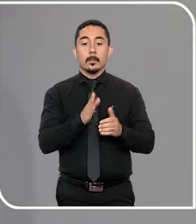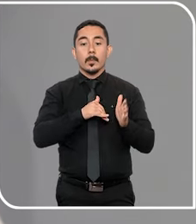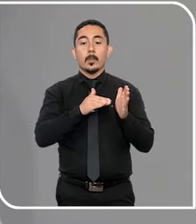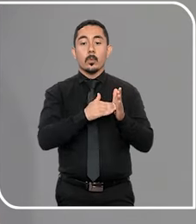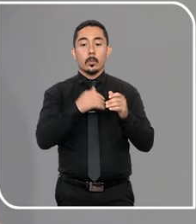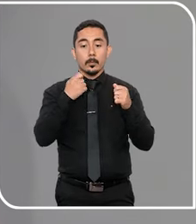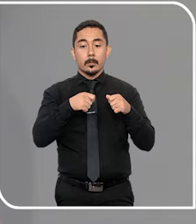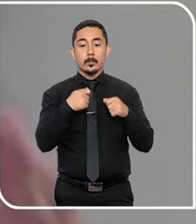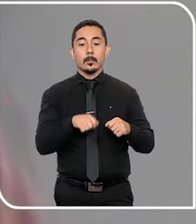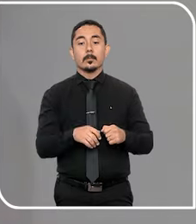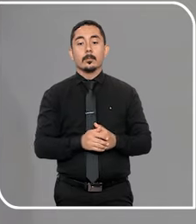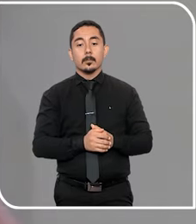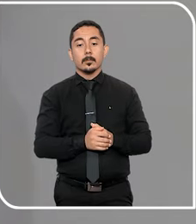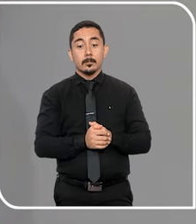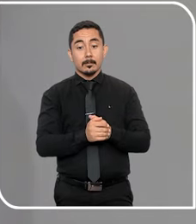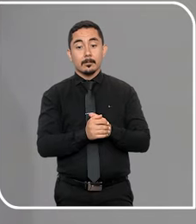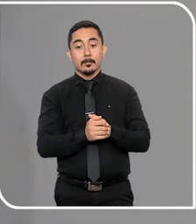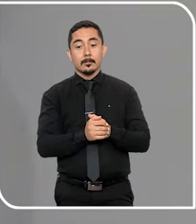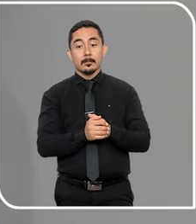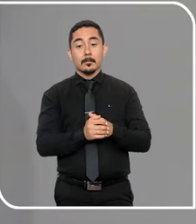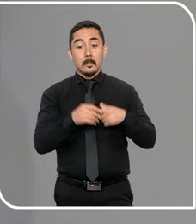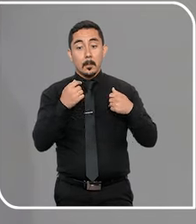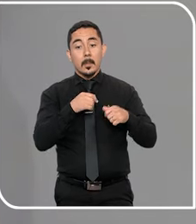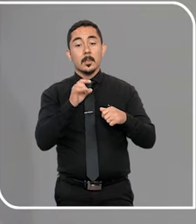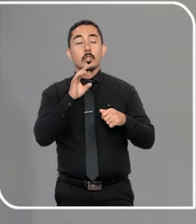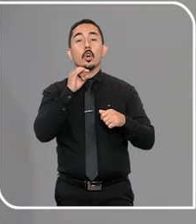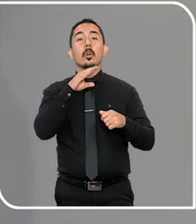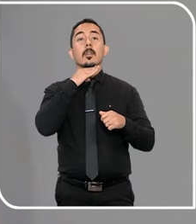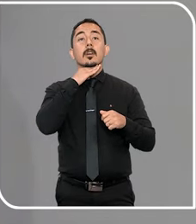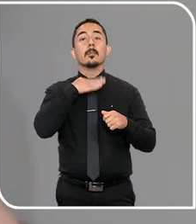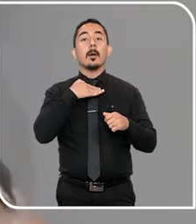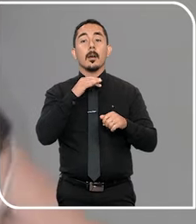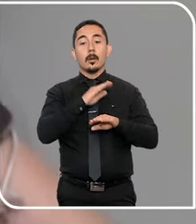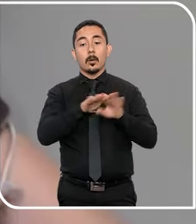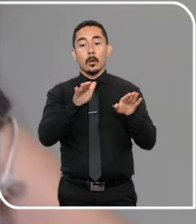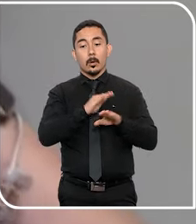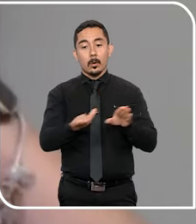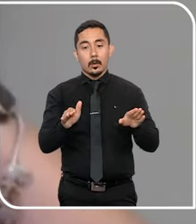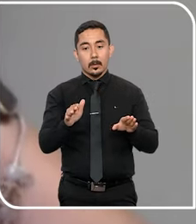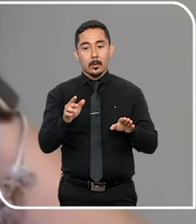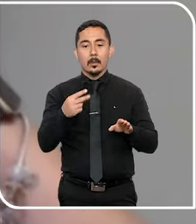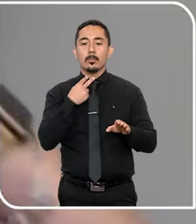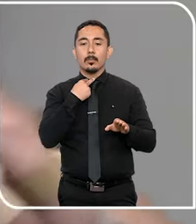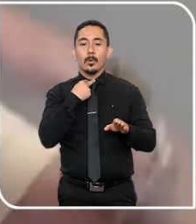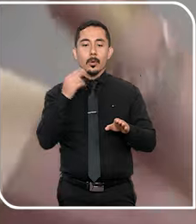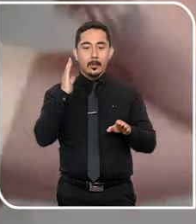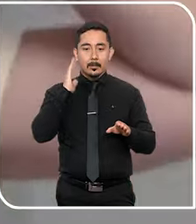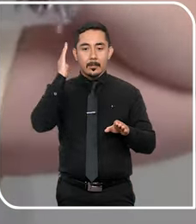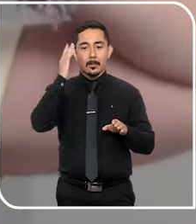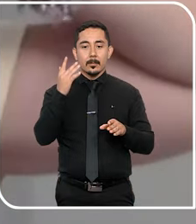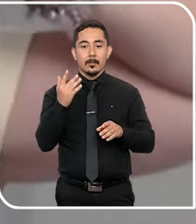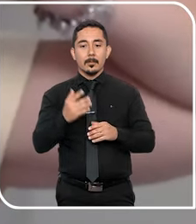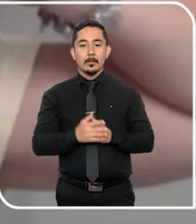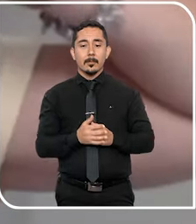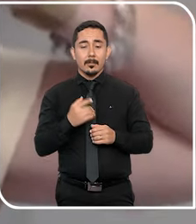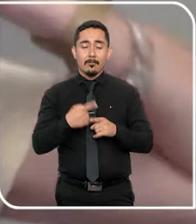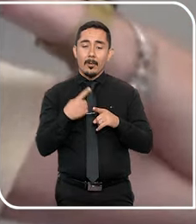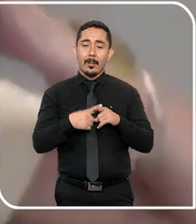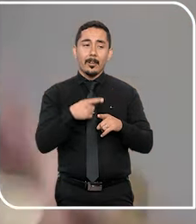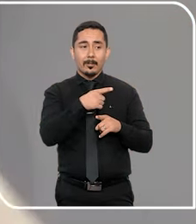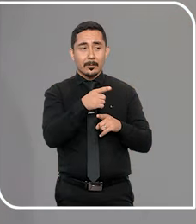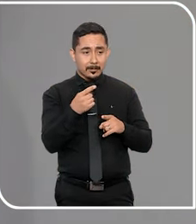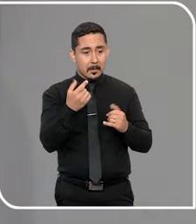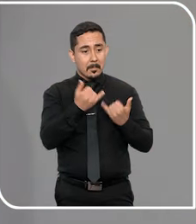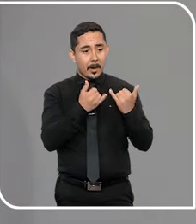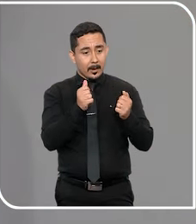mia mudou todo o nosso Gato Mia vai botar a mão só daqui para baixo não pode botar a mão na